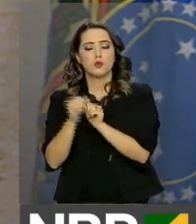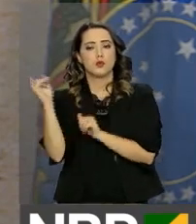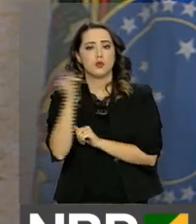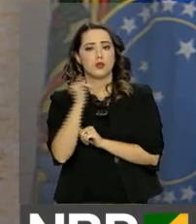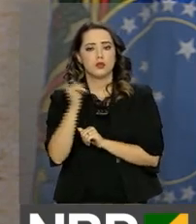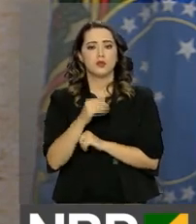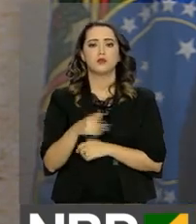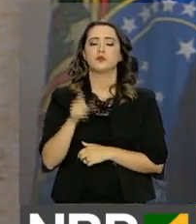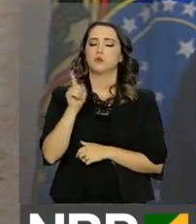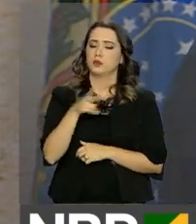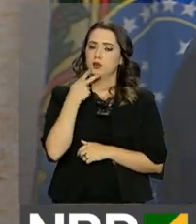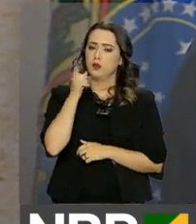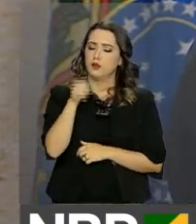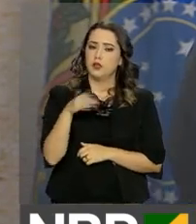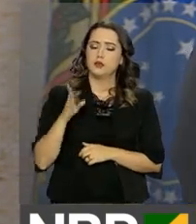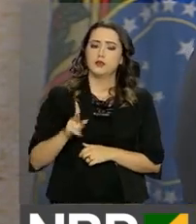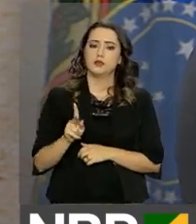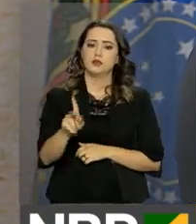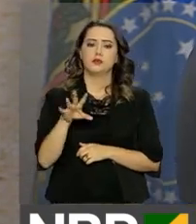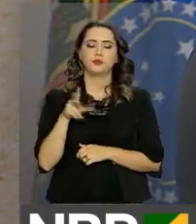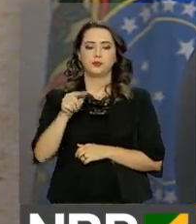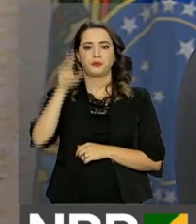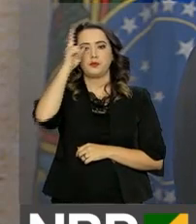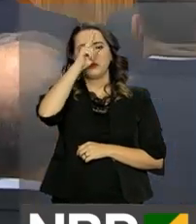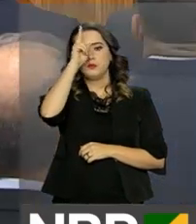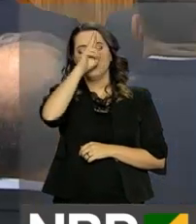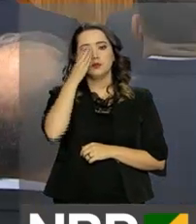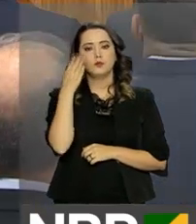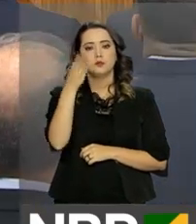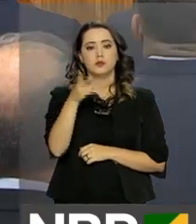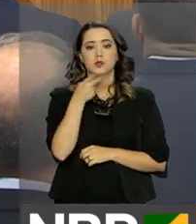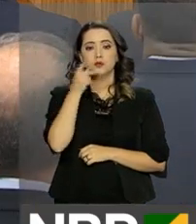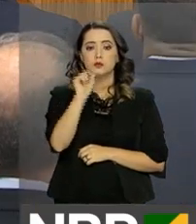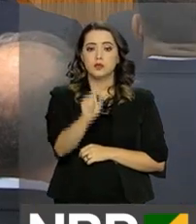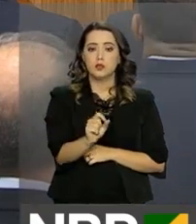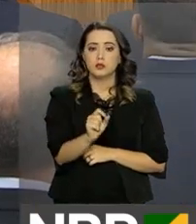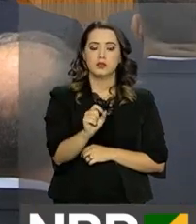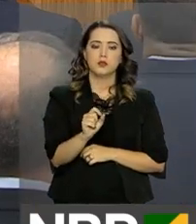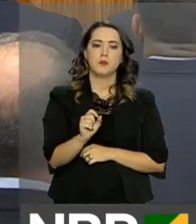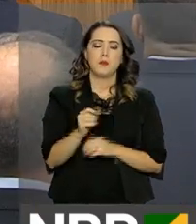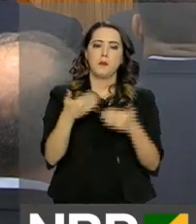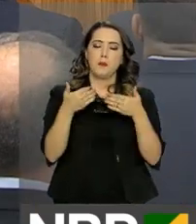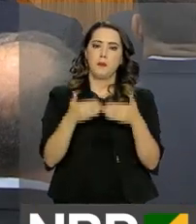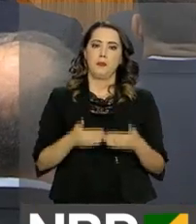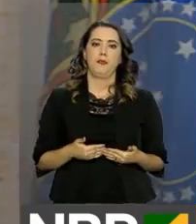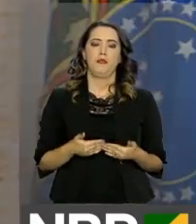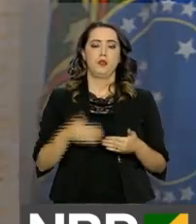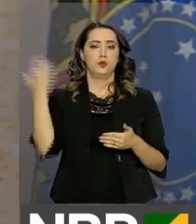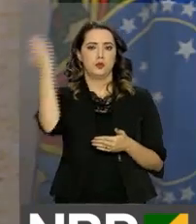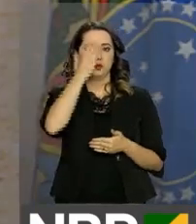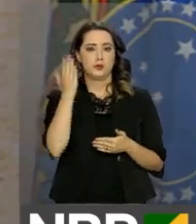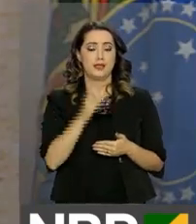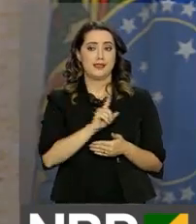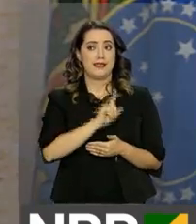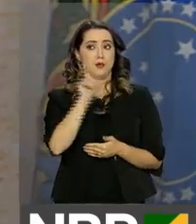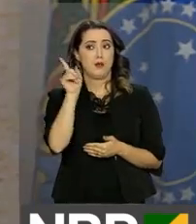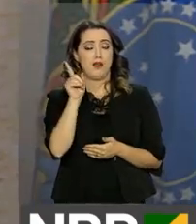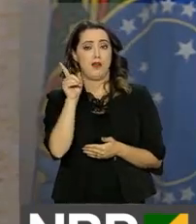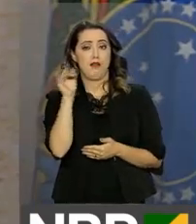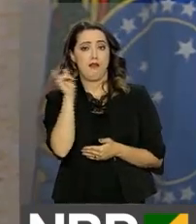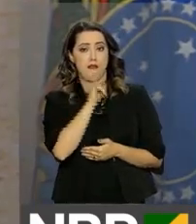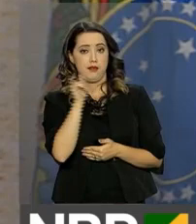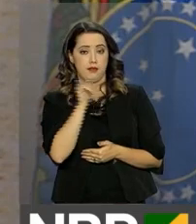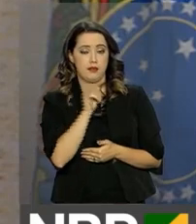que eu dou grande relevância, que em todo o histórico que eu recebo, referentemente à presença dos brasileiros naquela época